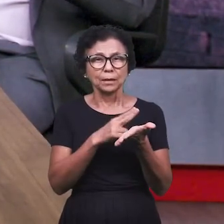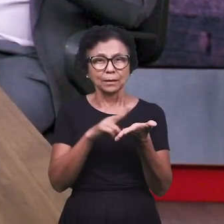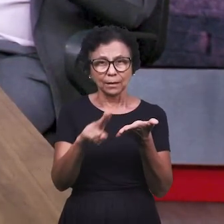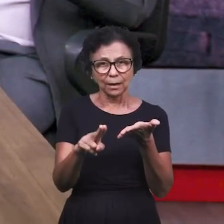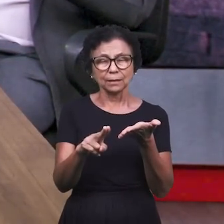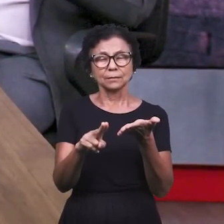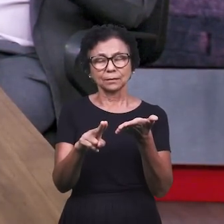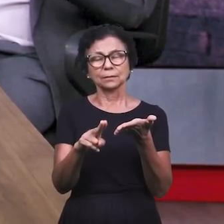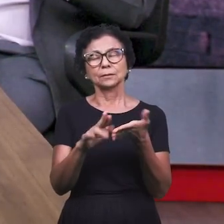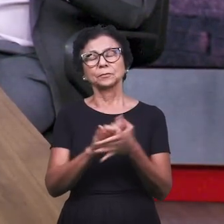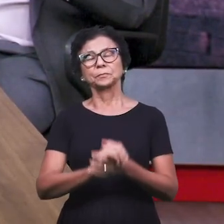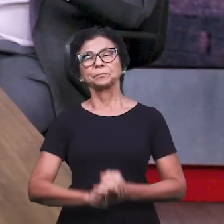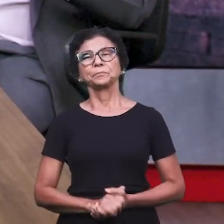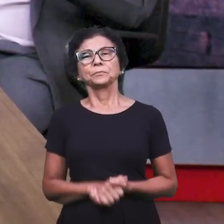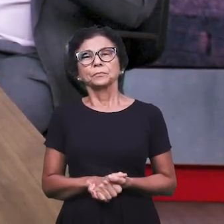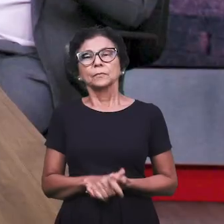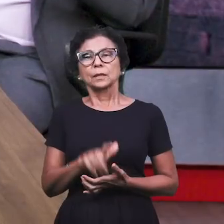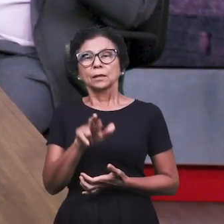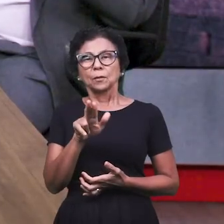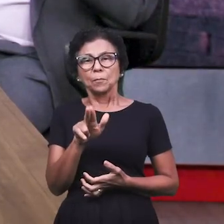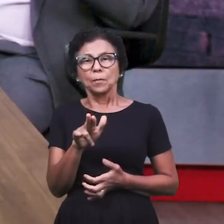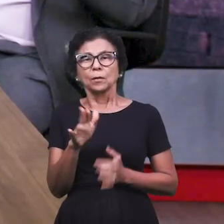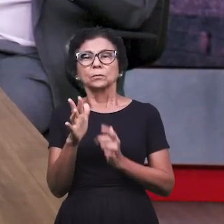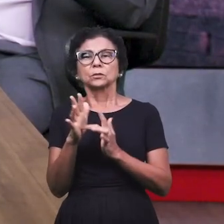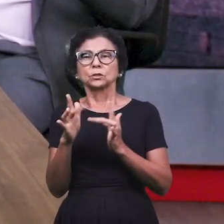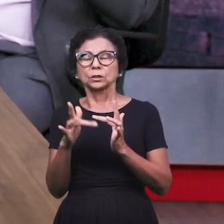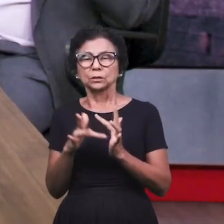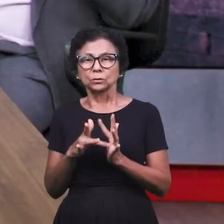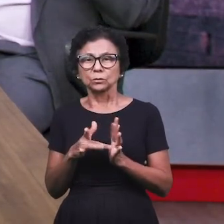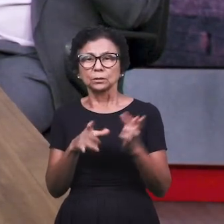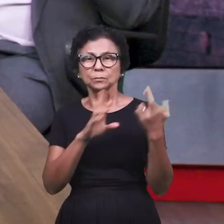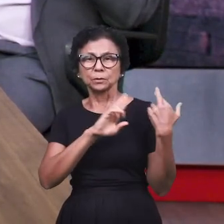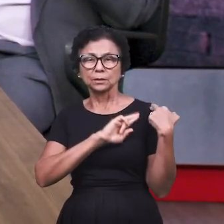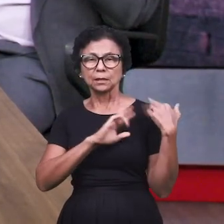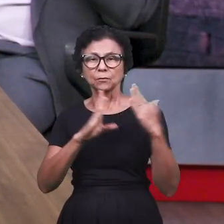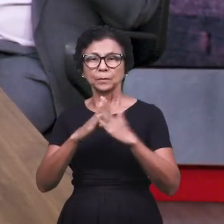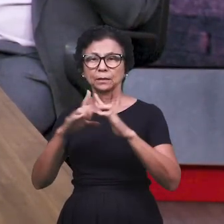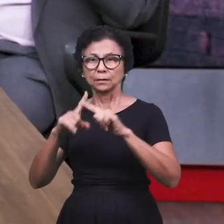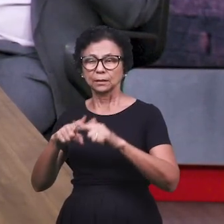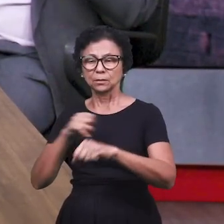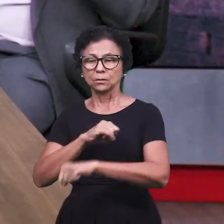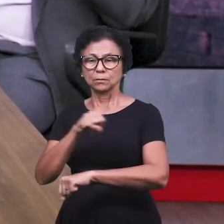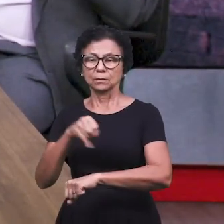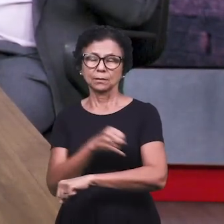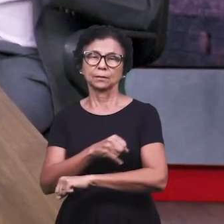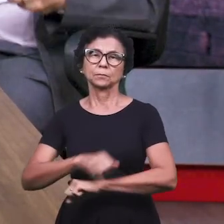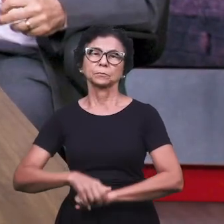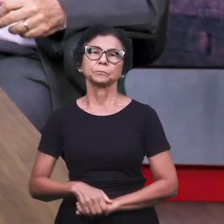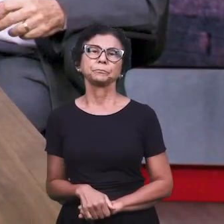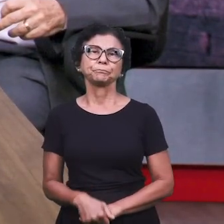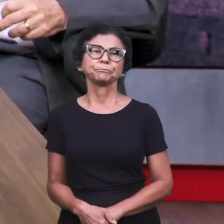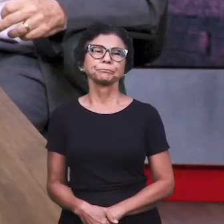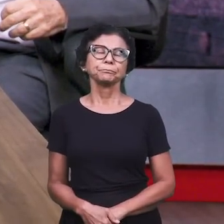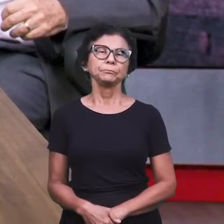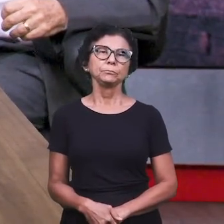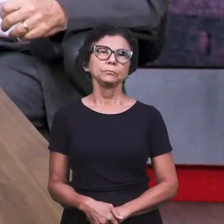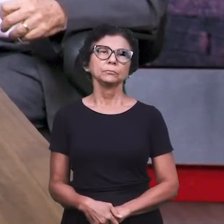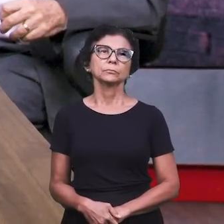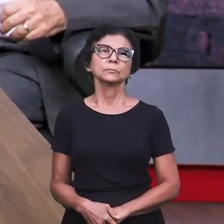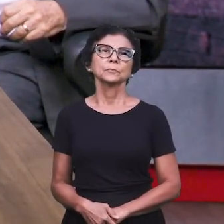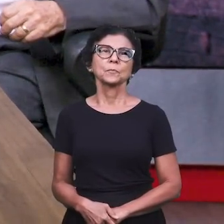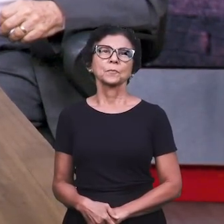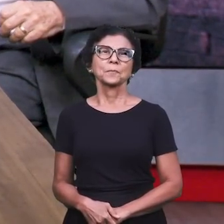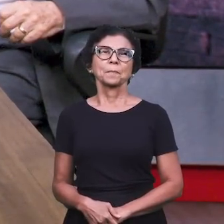Testamento. Irmão de Jesus, dirigente da igreja de Jerusalém. Perfeitamente. É chamado filho do Trovão,